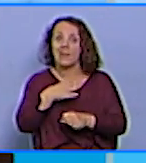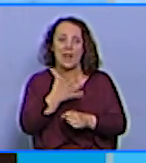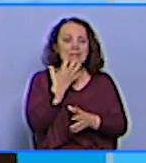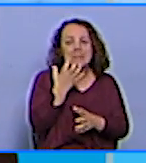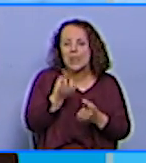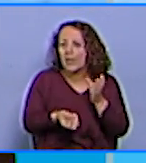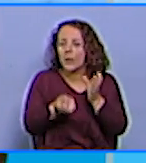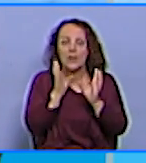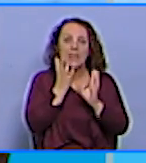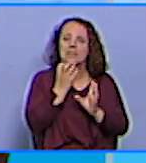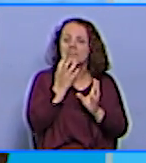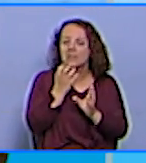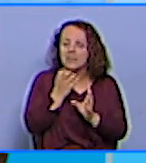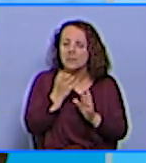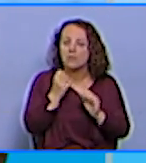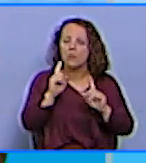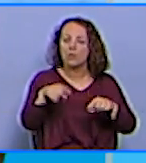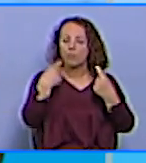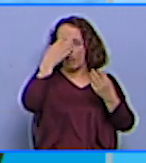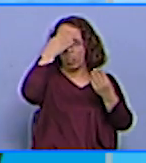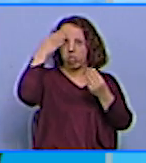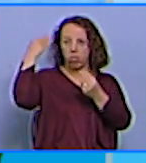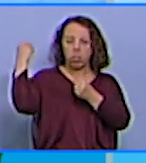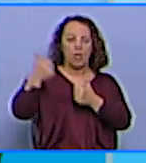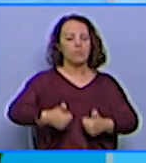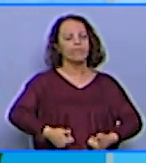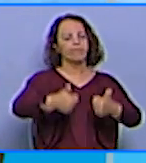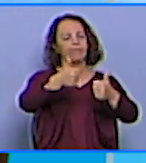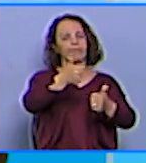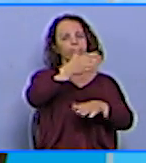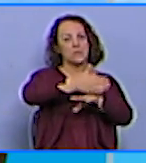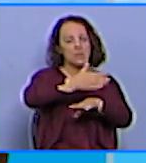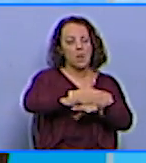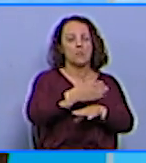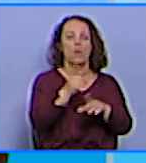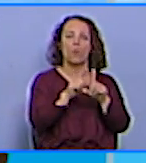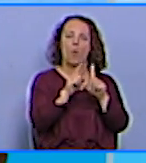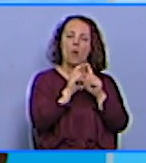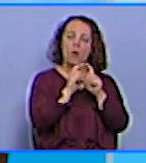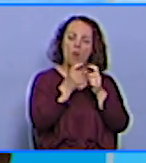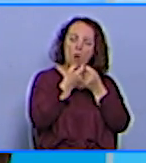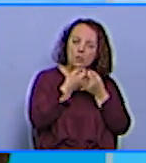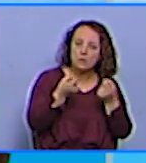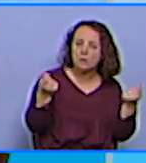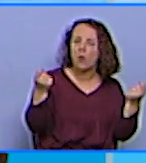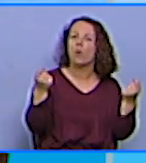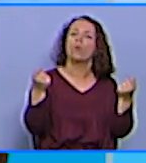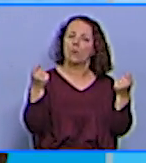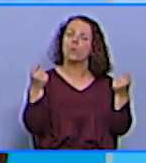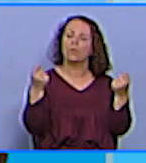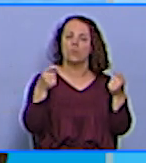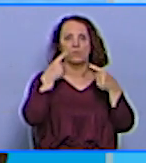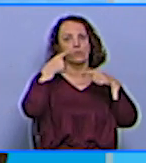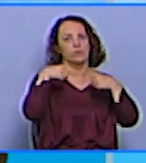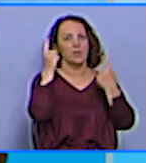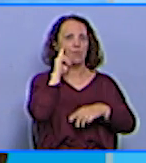coisa, deixar de ter esta centralidade também da oração, como também mostra-se fundamental